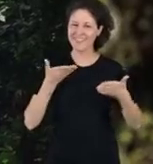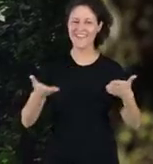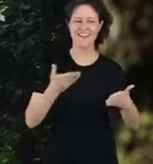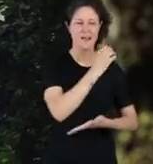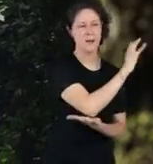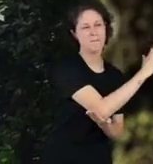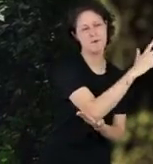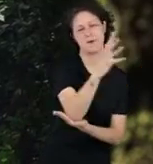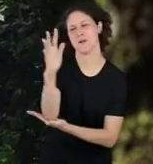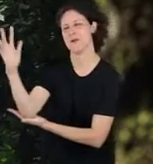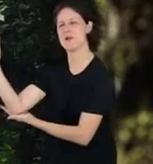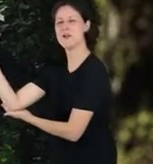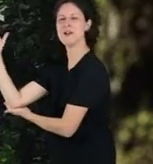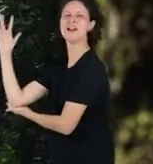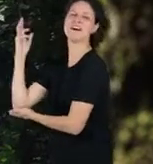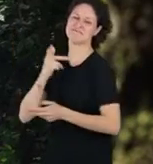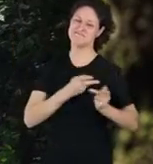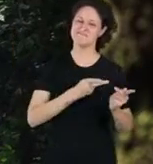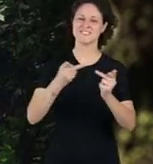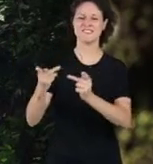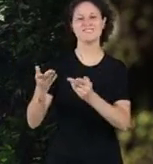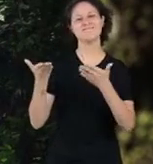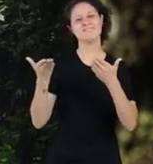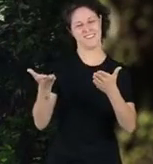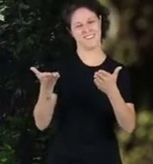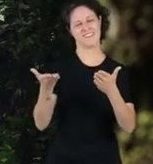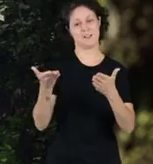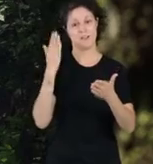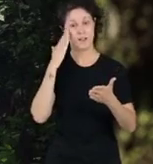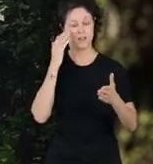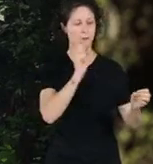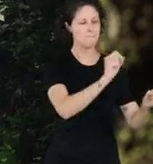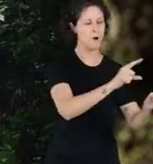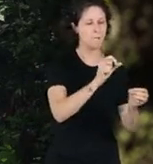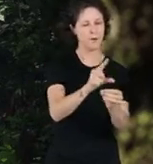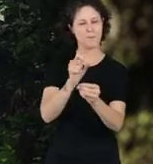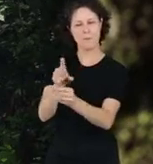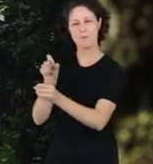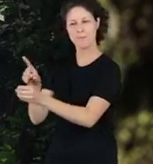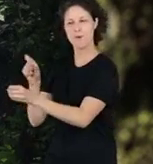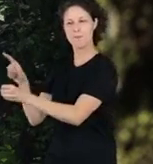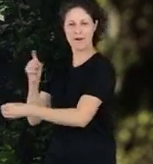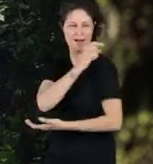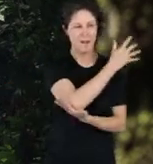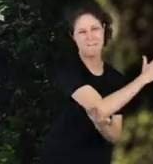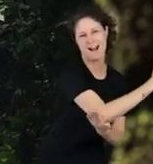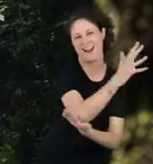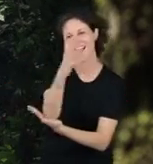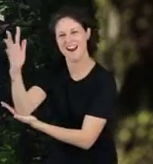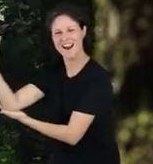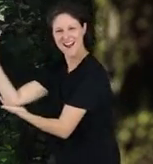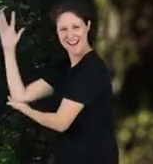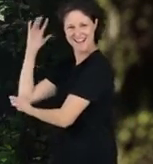tão verde? Porque aqui foi feito um projeto para a recuperação de áreas degradadas. E é sobre isso que nós